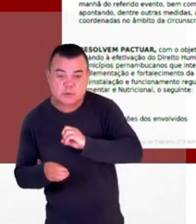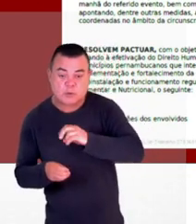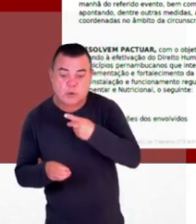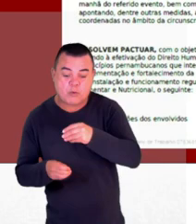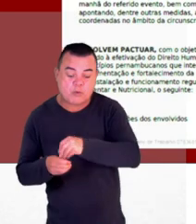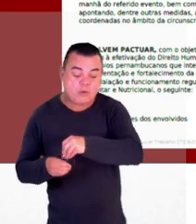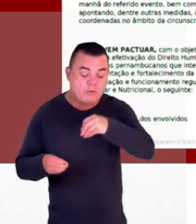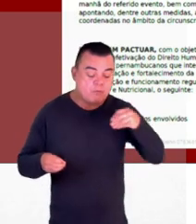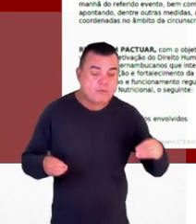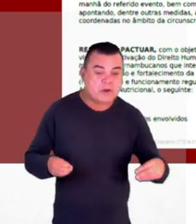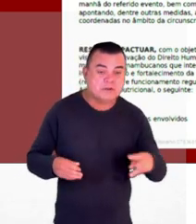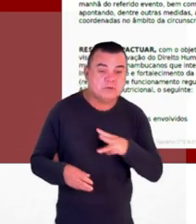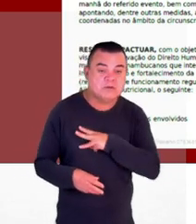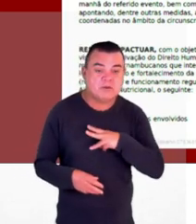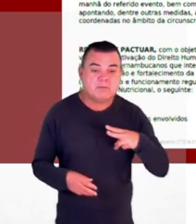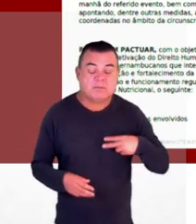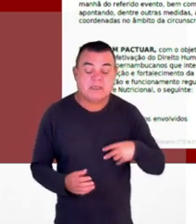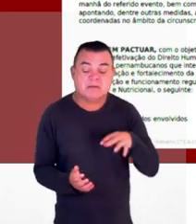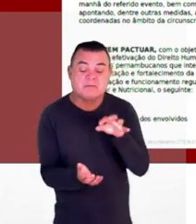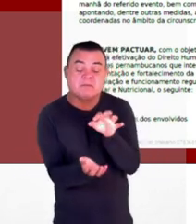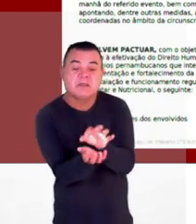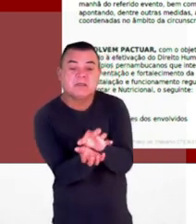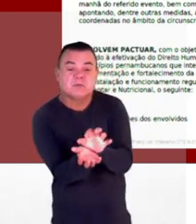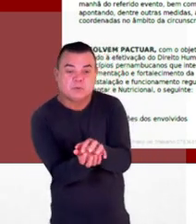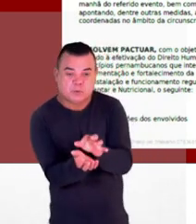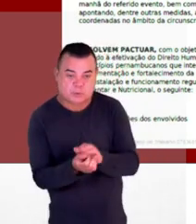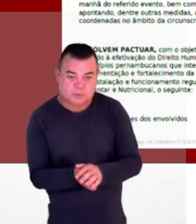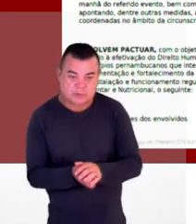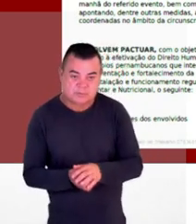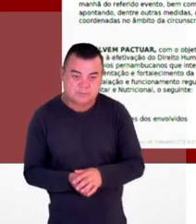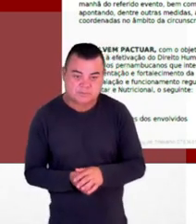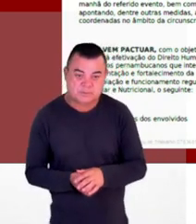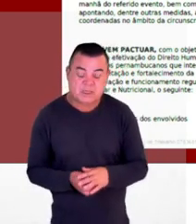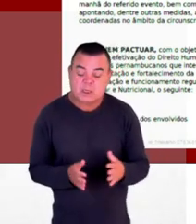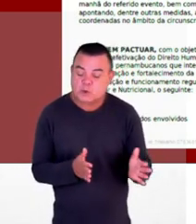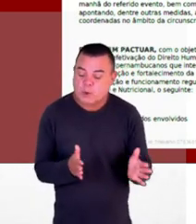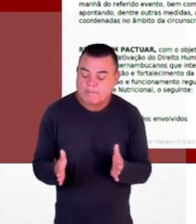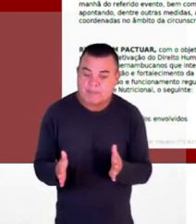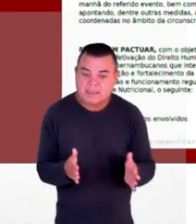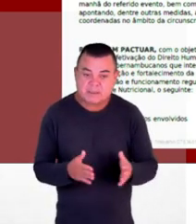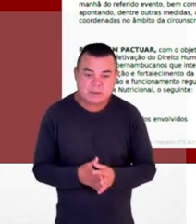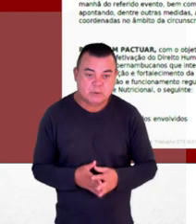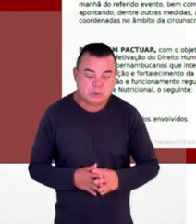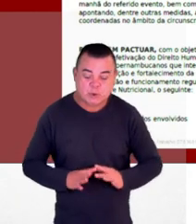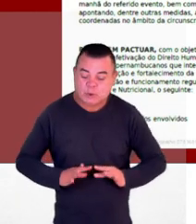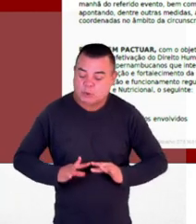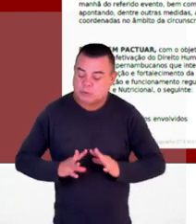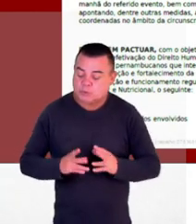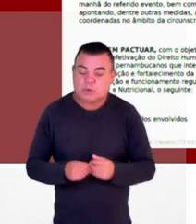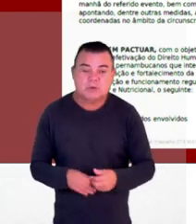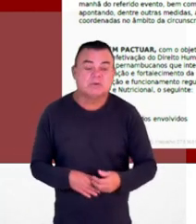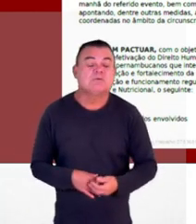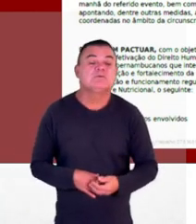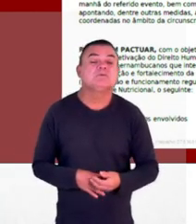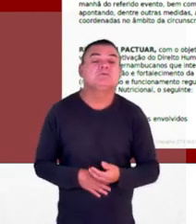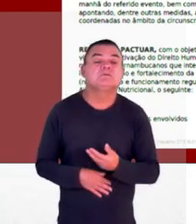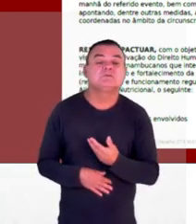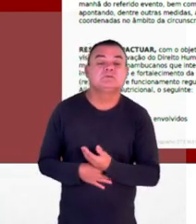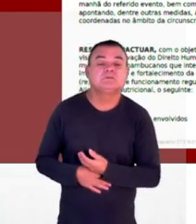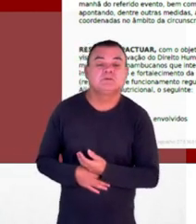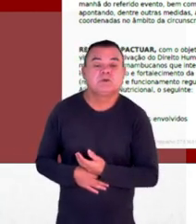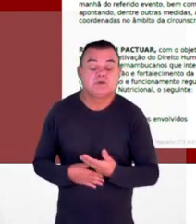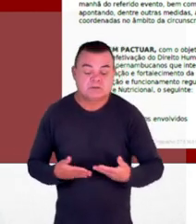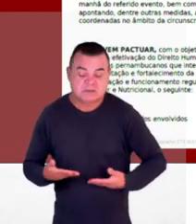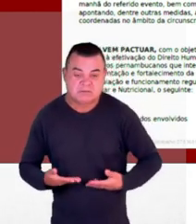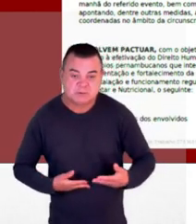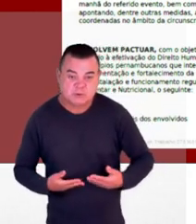Pernambuco atuando numa determinada região num período todos os colegas abrindo os procedimentos ou